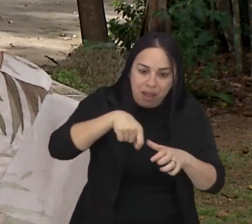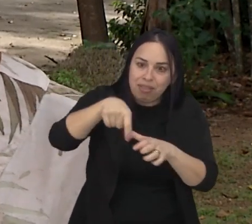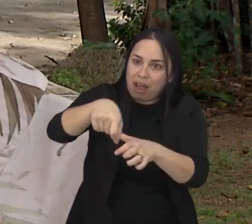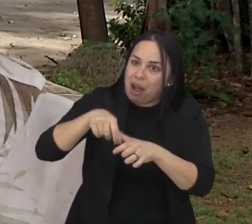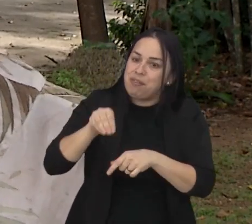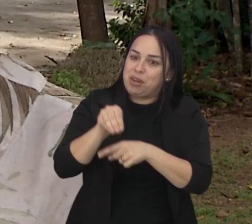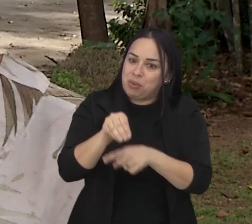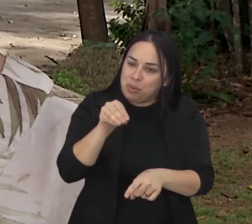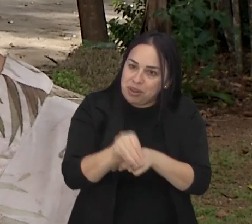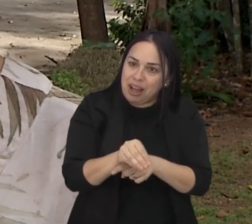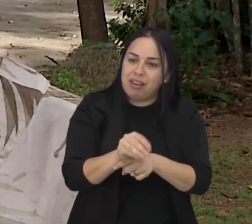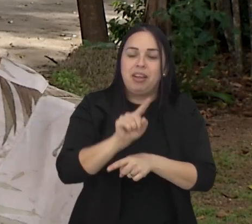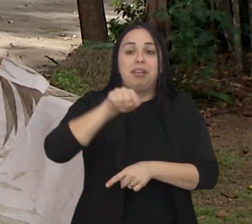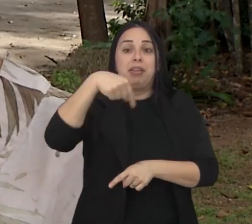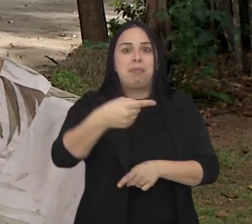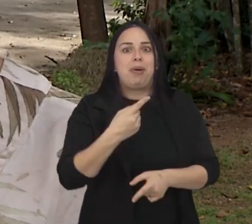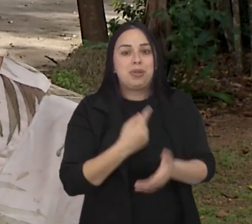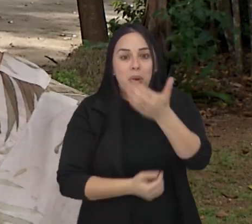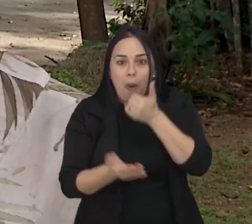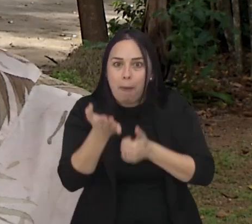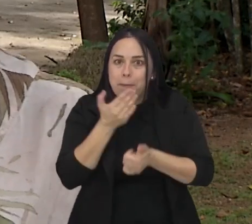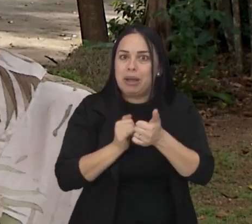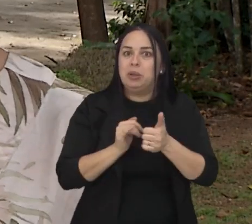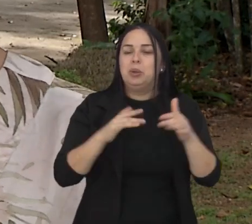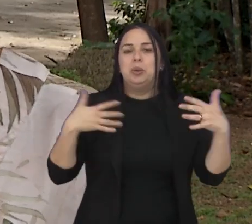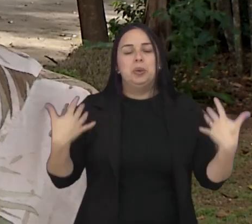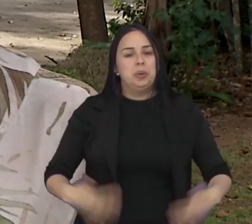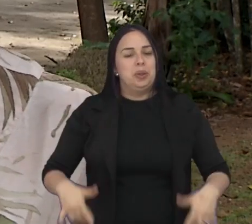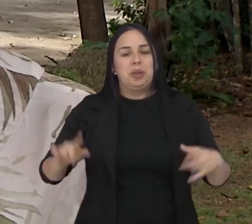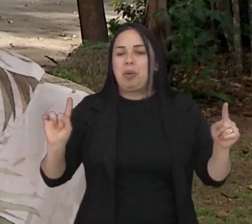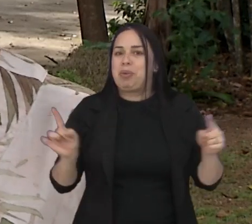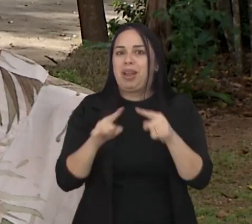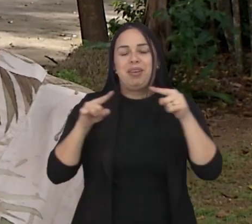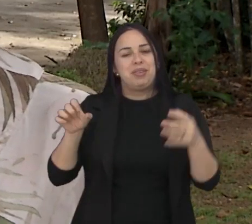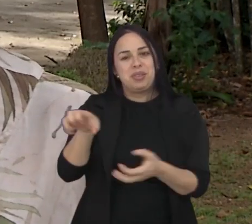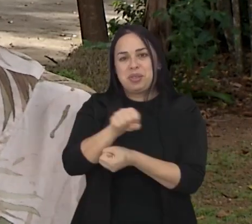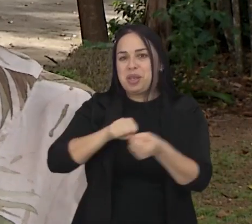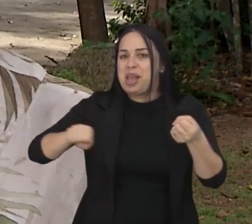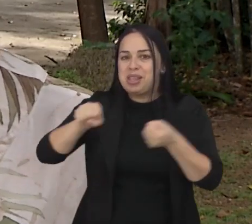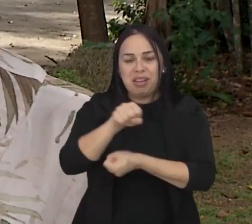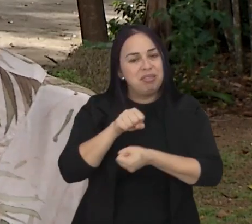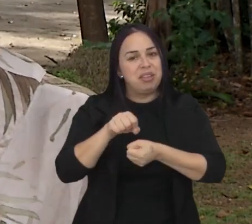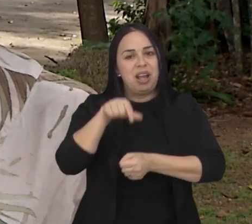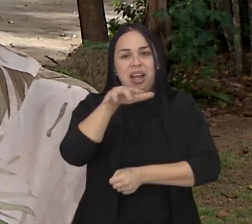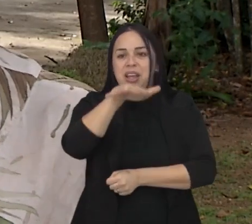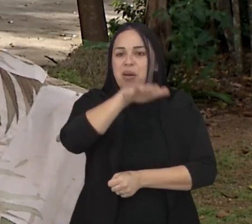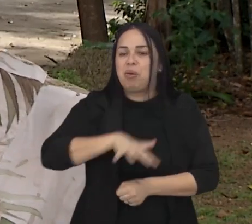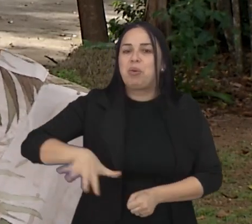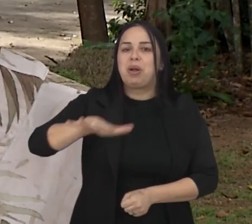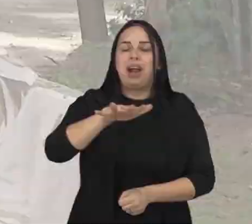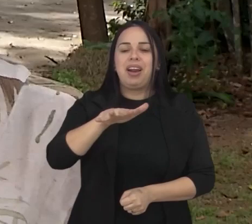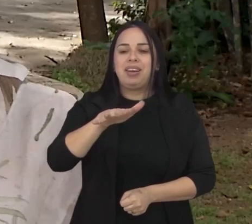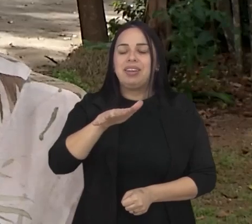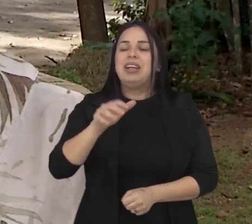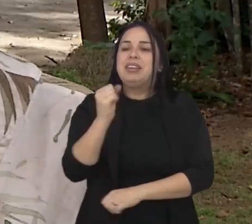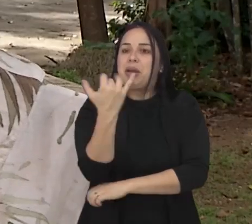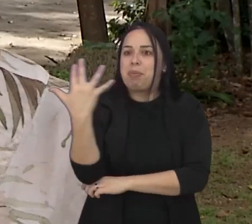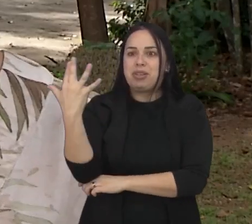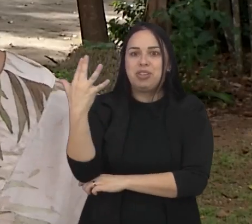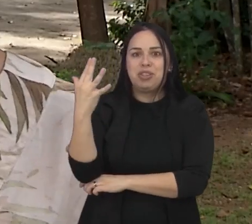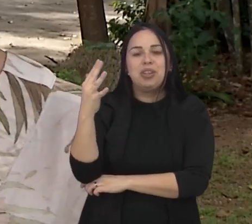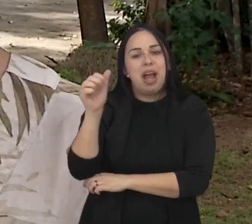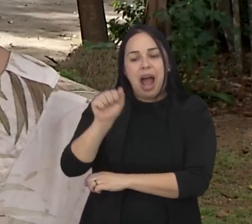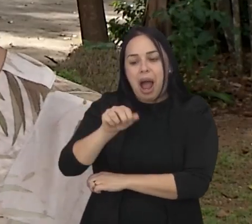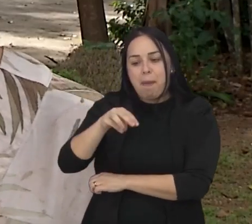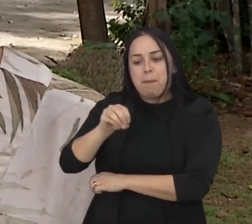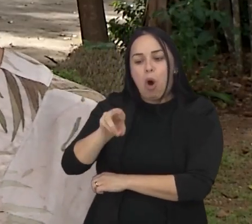plantavam e cuidavam, que abastecia a cozinha do hospital. Então era tudo muito sustentável, era uma unidade de saúde muito viva. Tem um pé de amora aqui